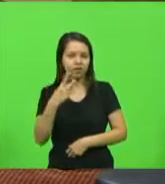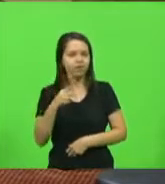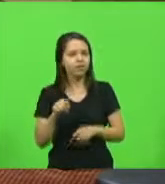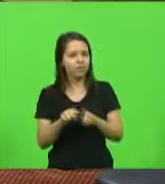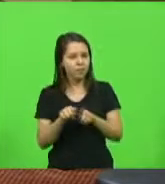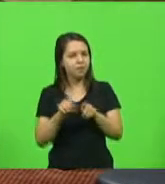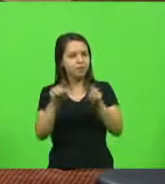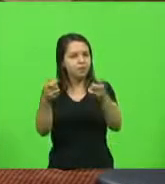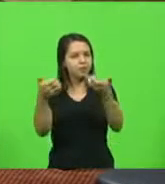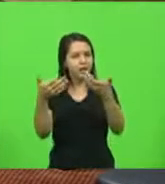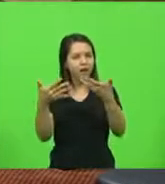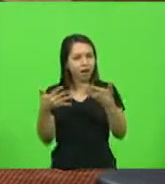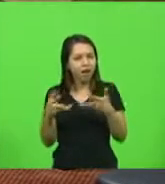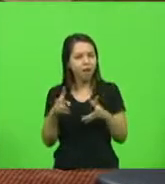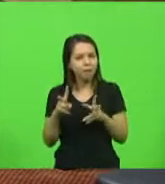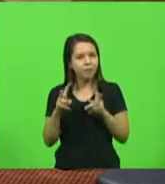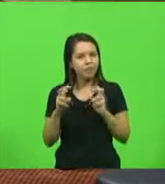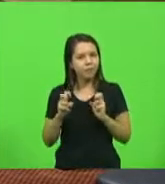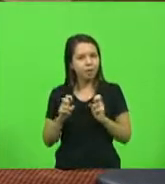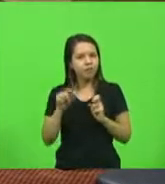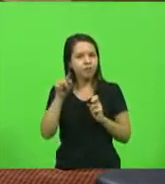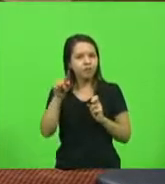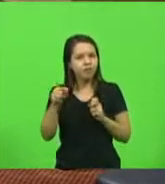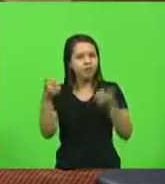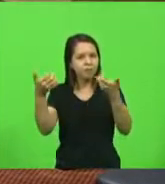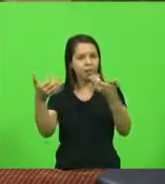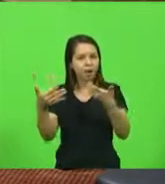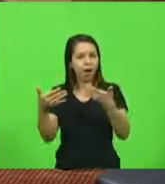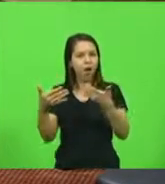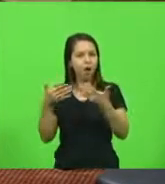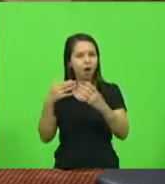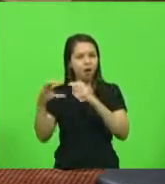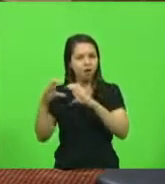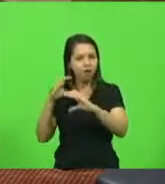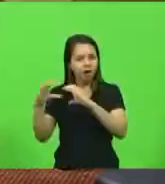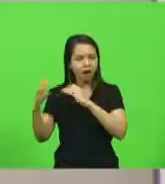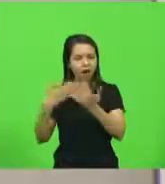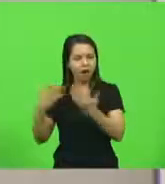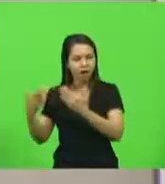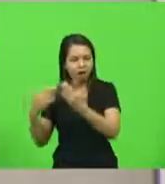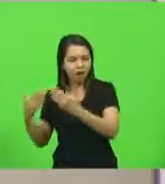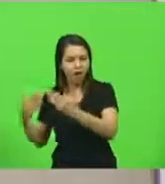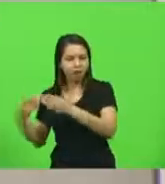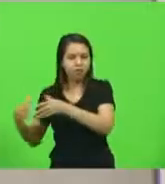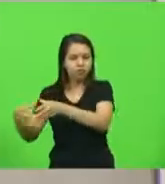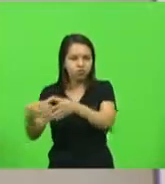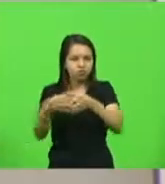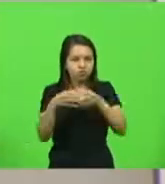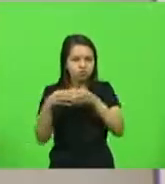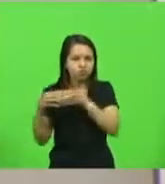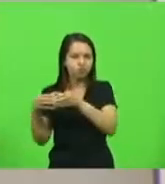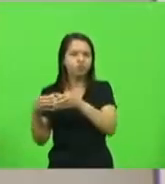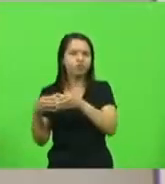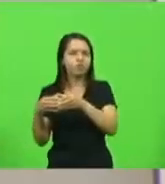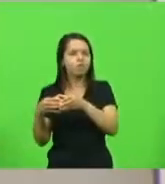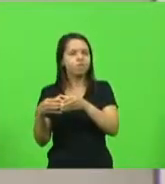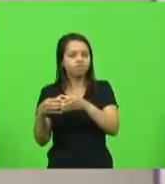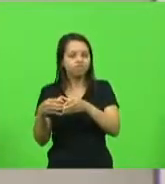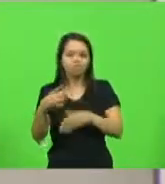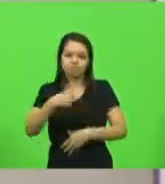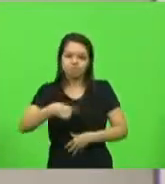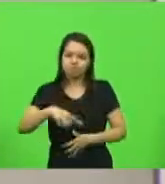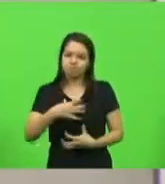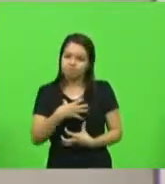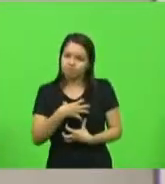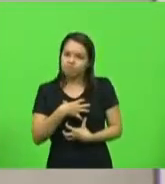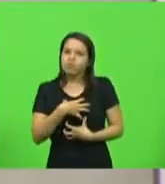Excelência se refere ao diálogo e ao trabalho integrado. Isso nos enche de muita esperança, porque